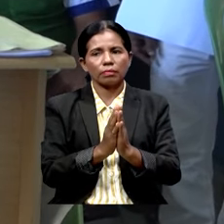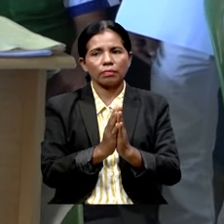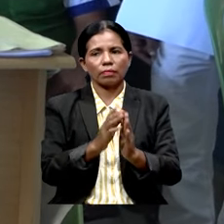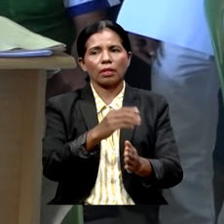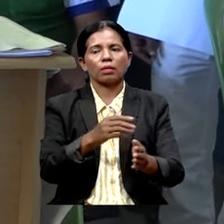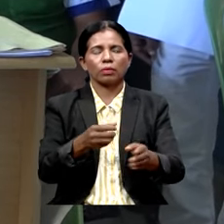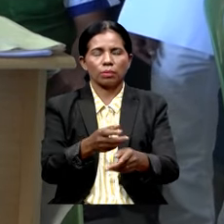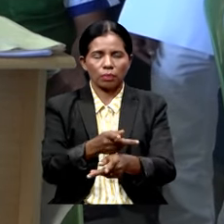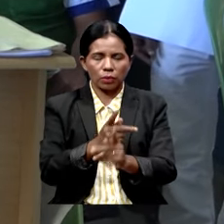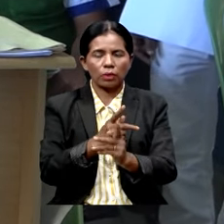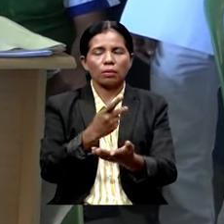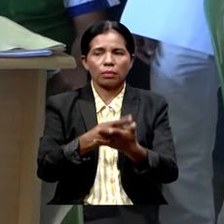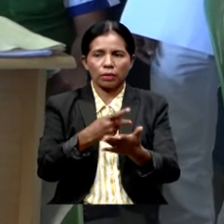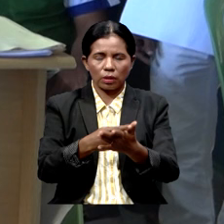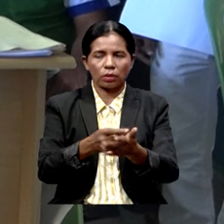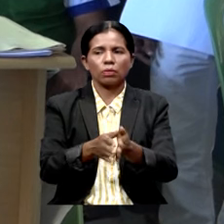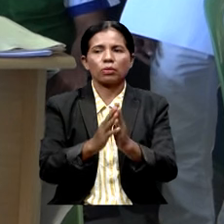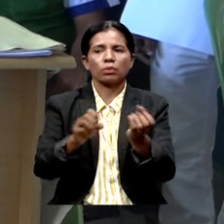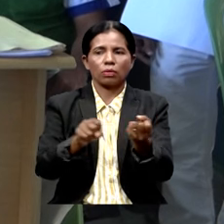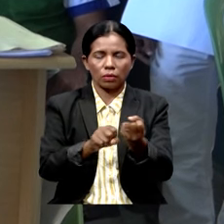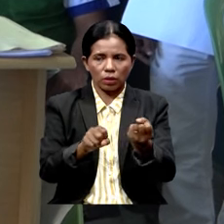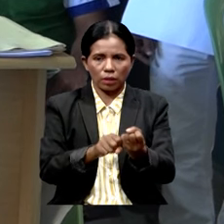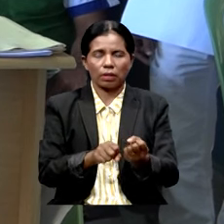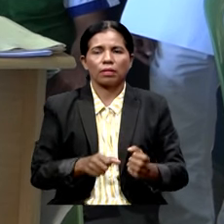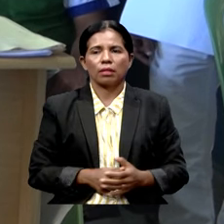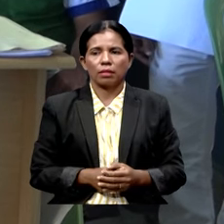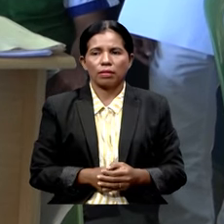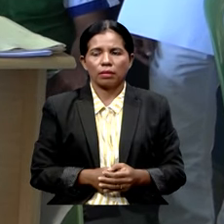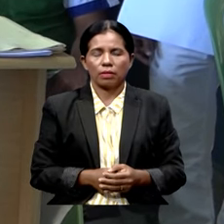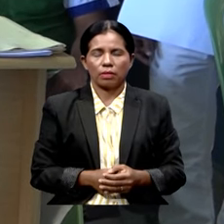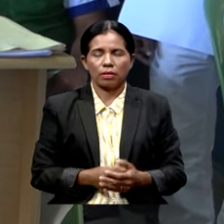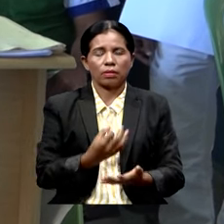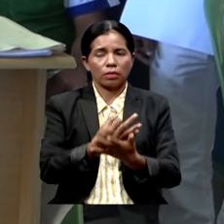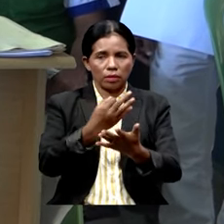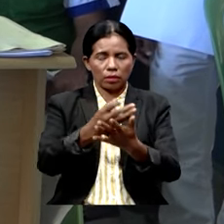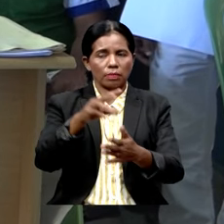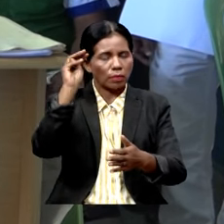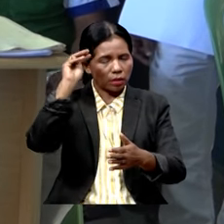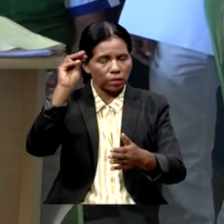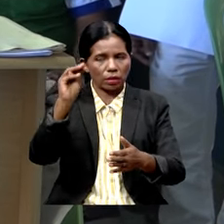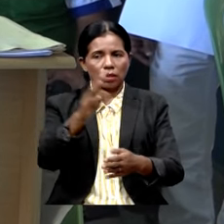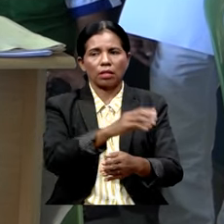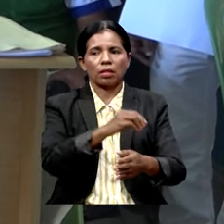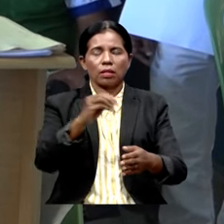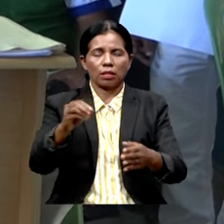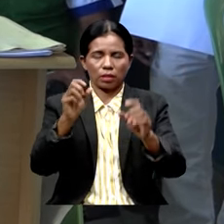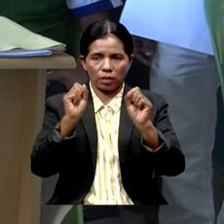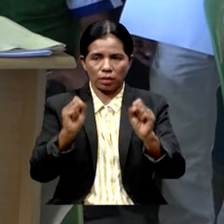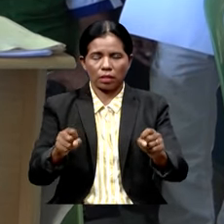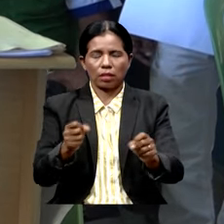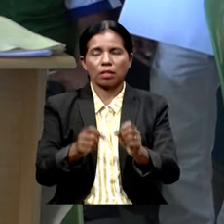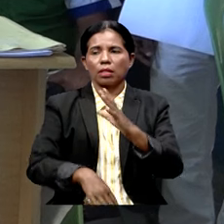projeto, Russo suborno, né? Ministério competente ou hierarquicamente,